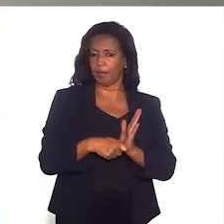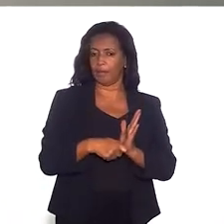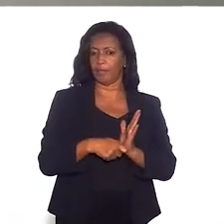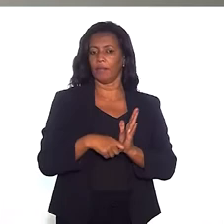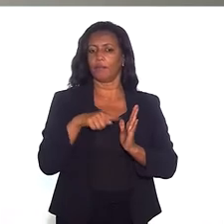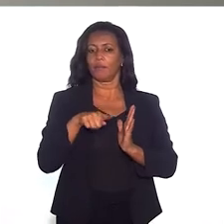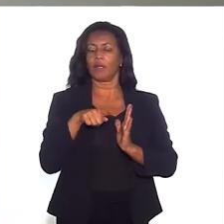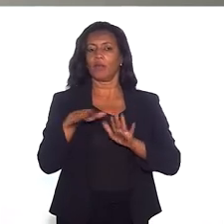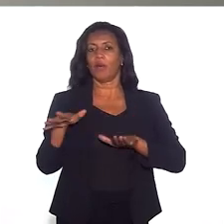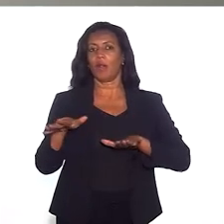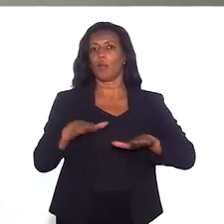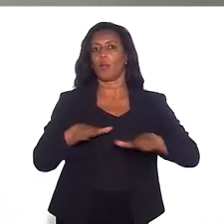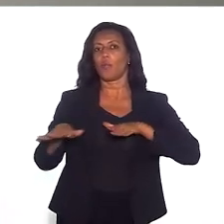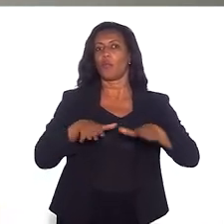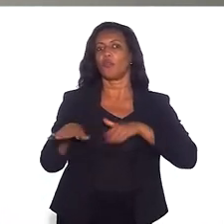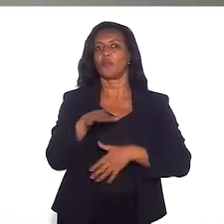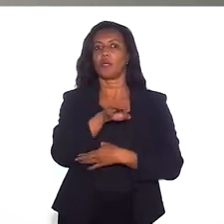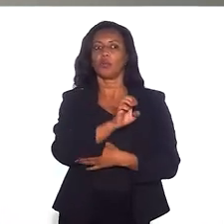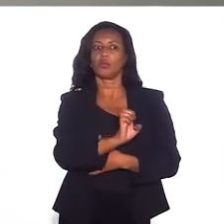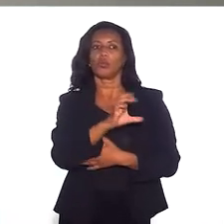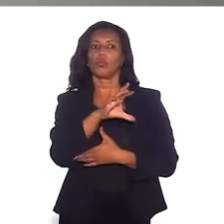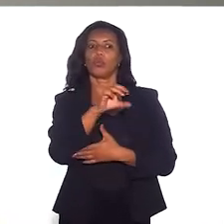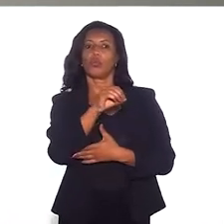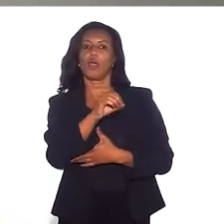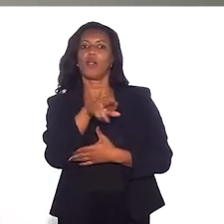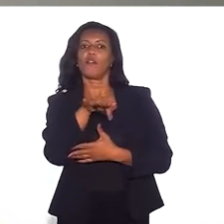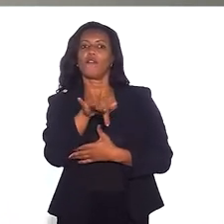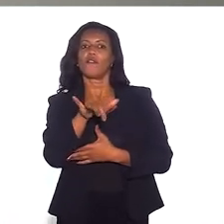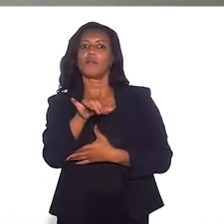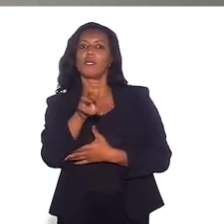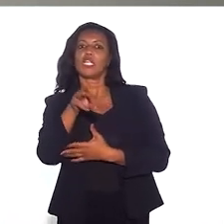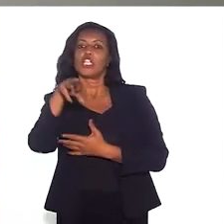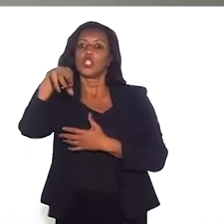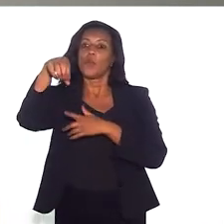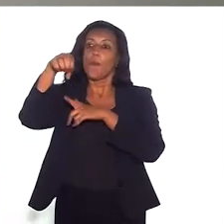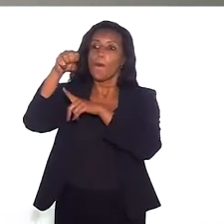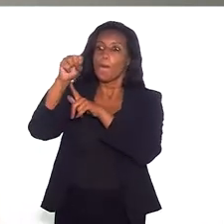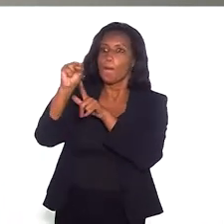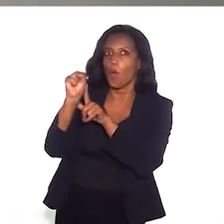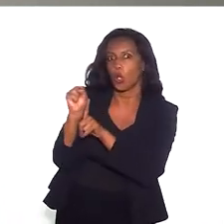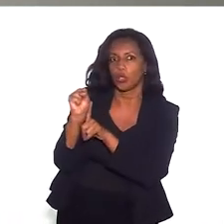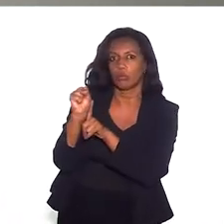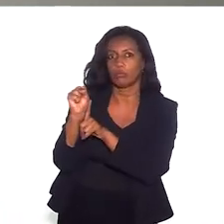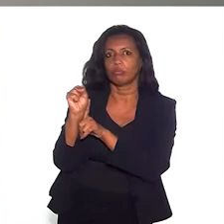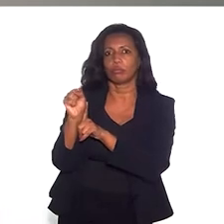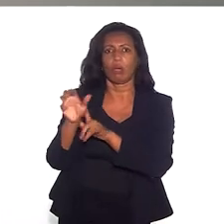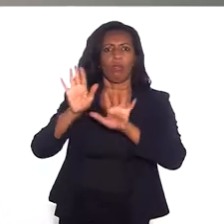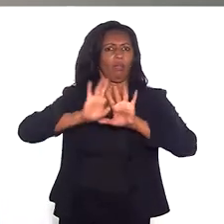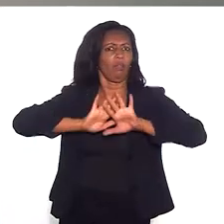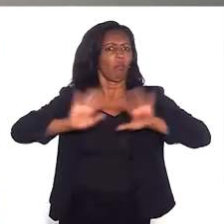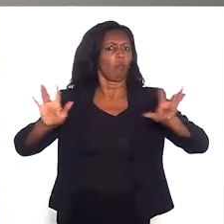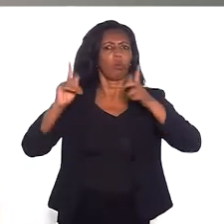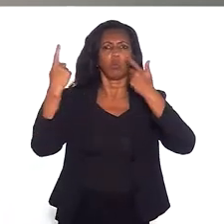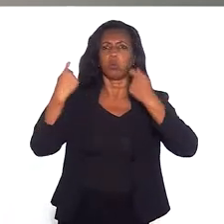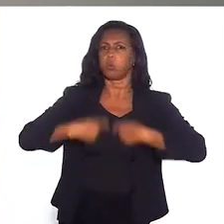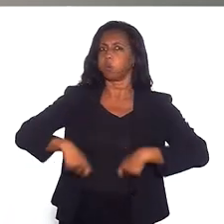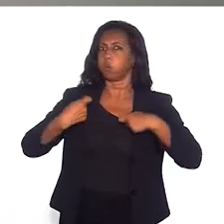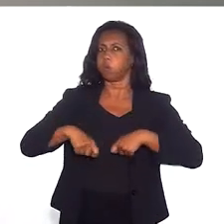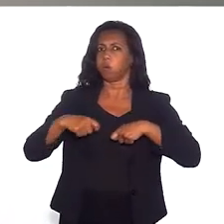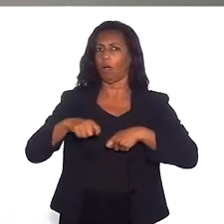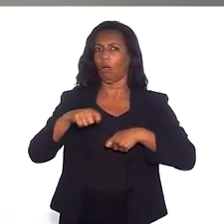plural, eu sou um movimento das ecofeministas, são os ecofeminismos, os feminismos, mas